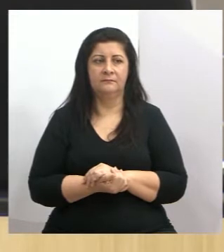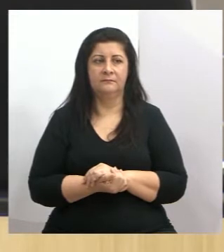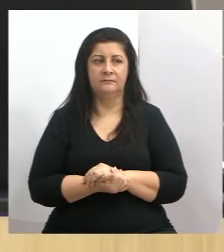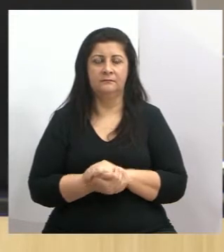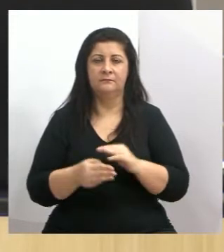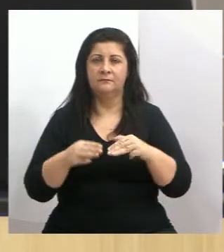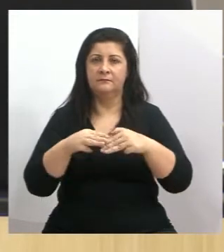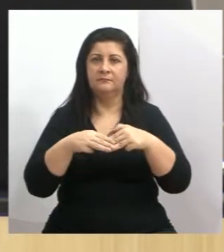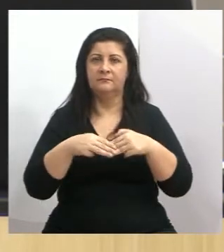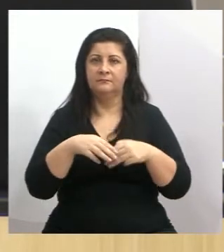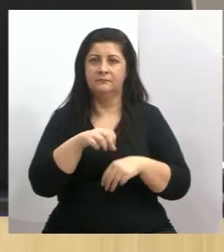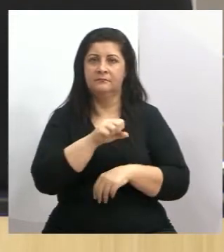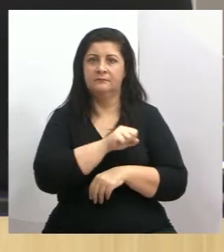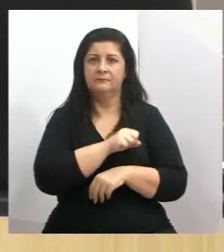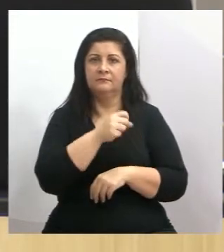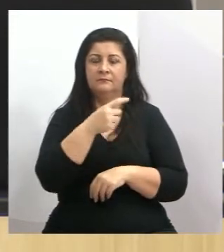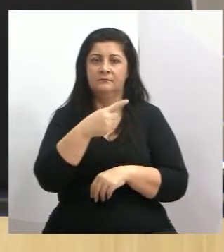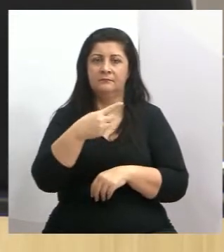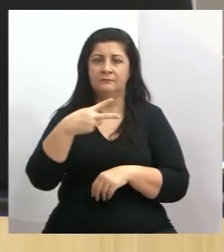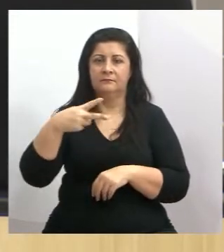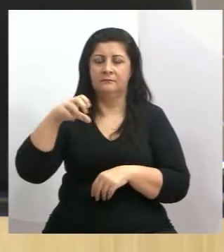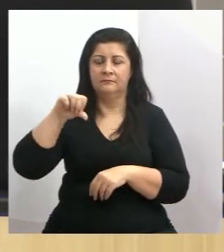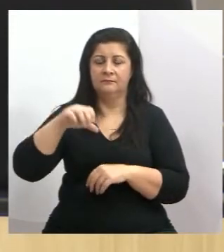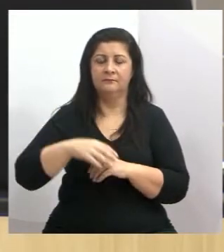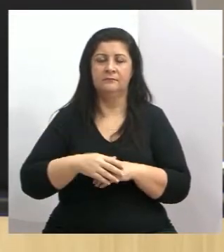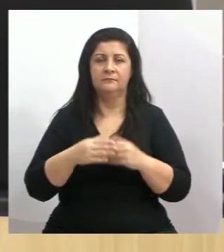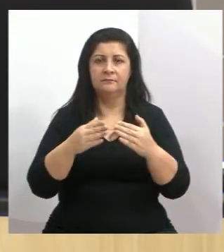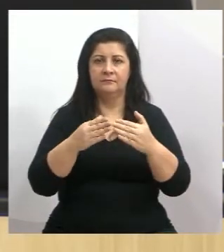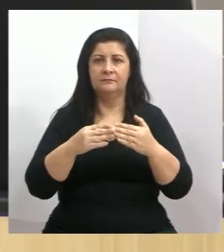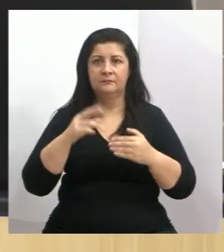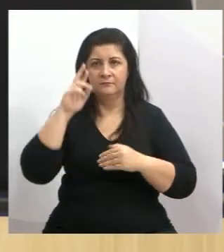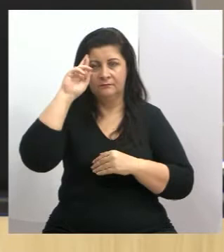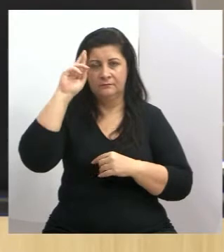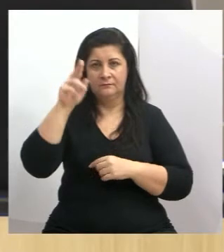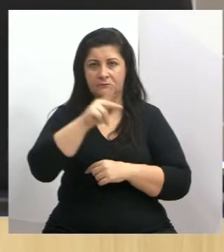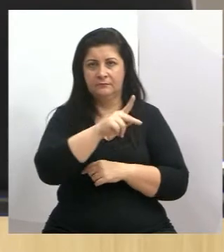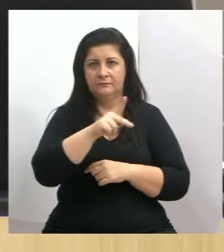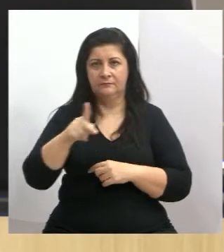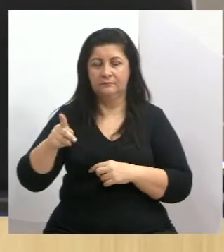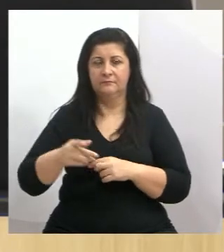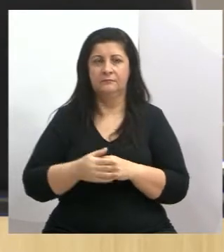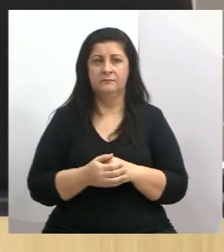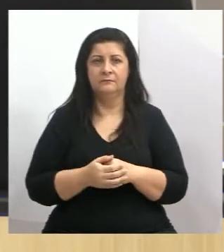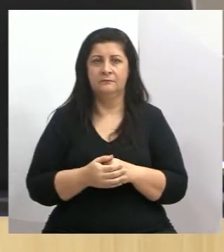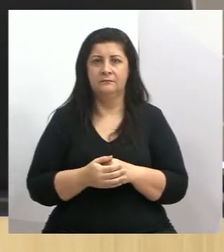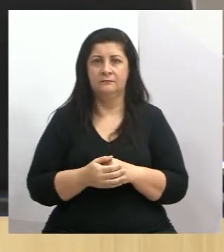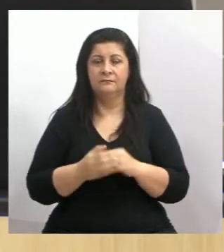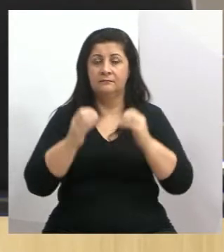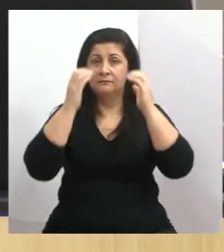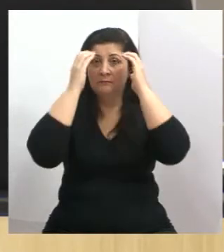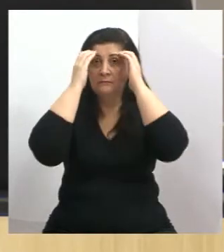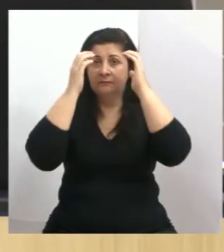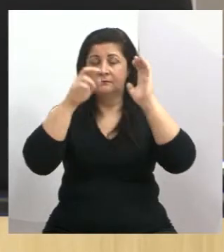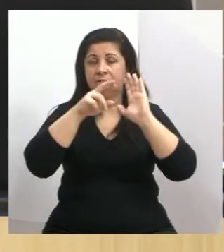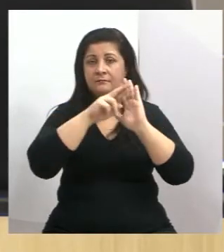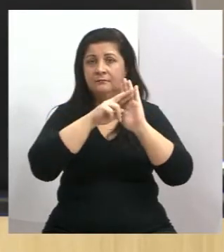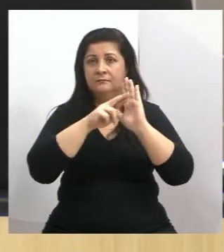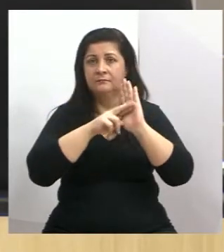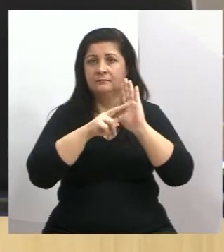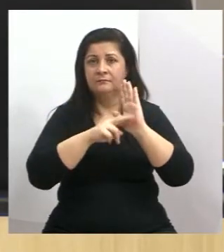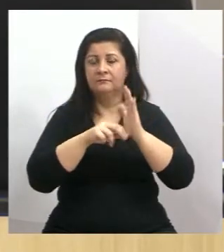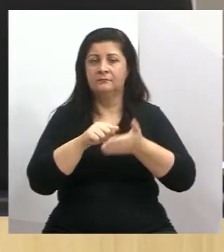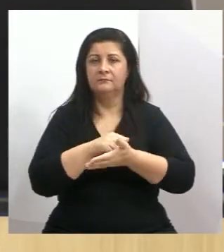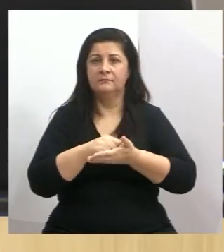a Moção nº 129/2001 que queremos excelentíssima presidenta essa casa comprei das formas arregimentar e seja